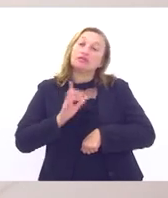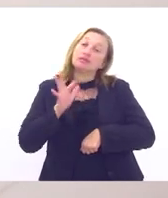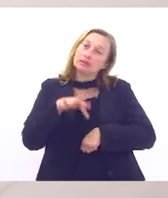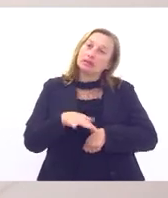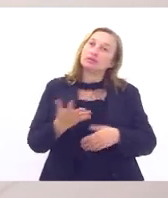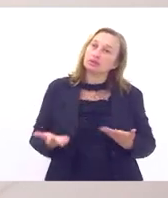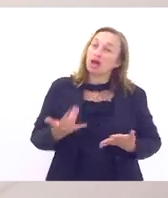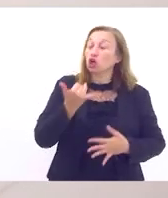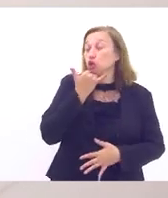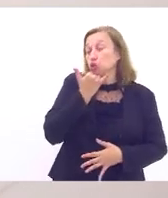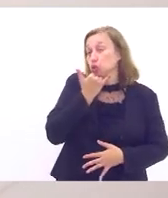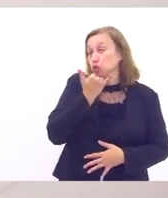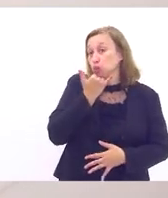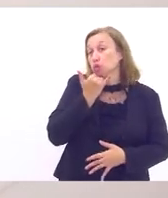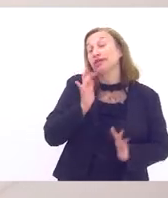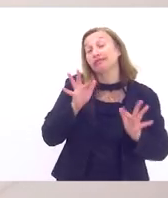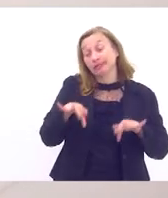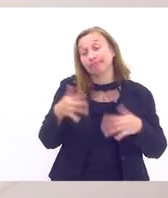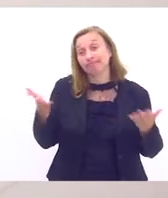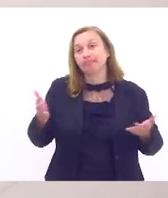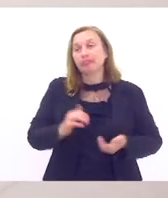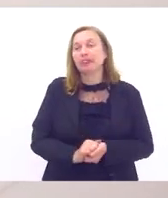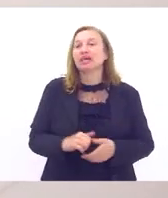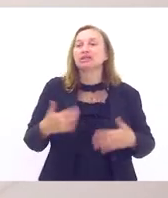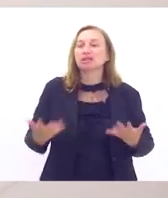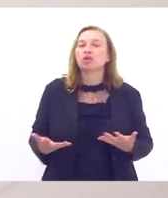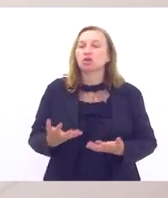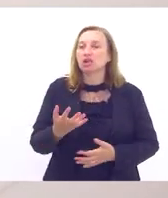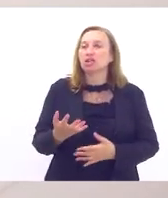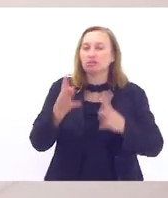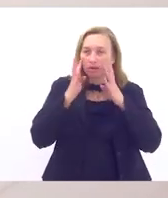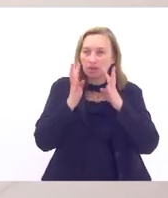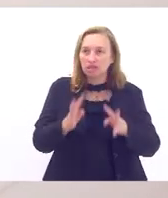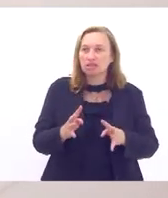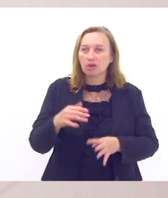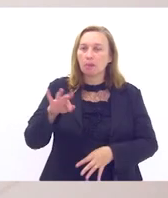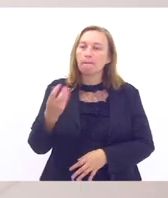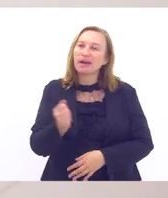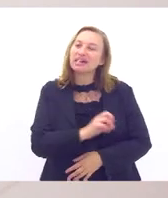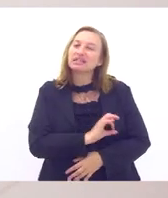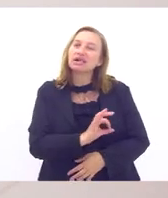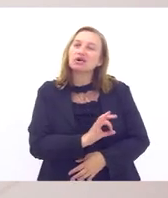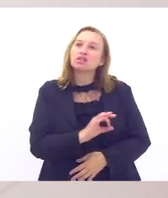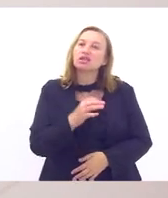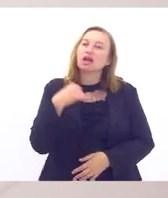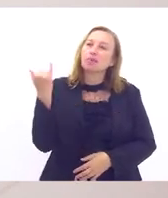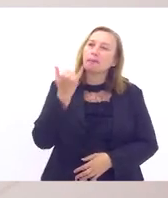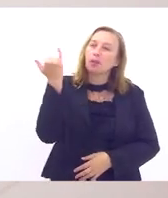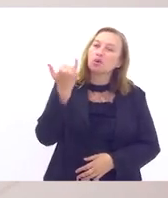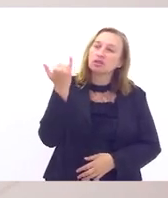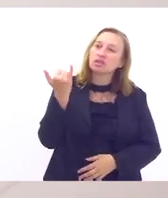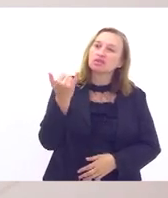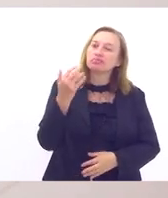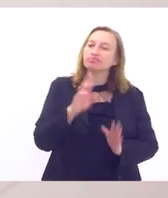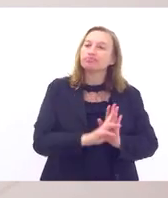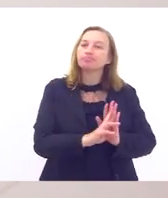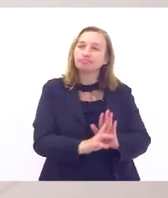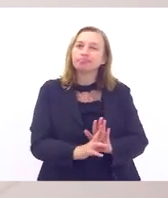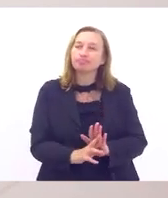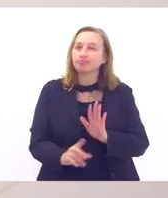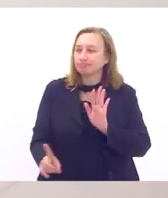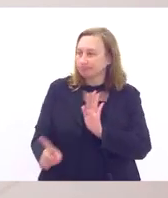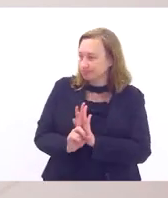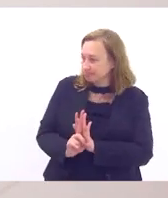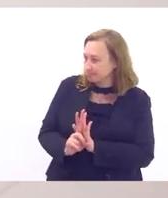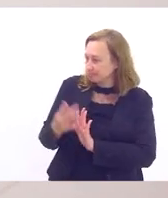ok, desculpe. Enfim. Então, eu queria só chamar a atenção, Marta, da importância da gente reapresentar a lei de